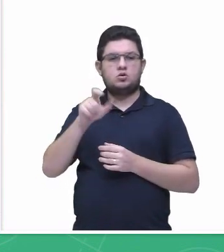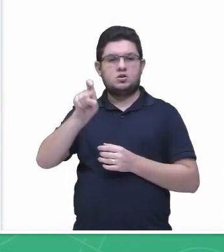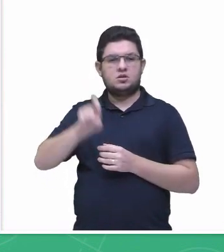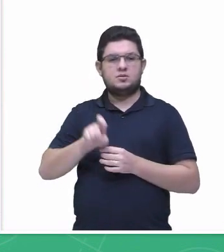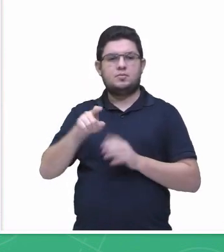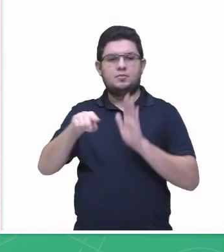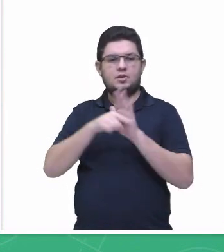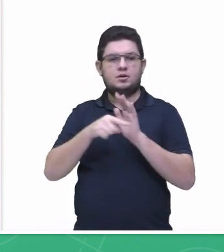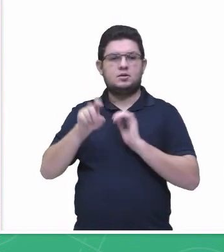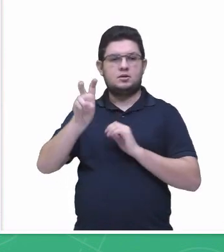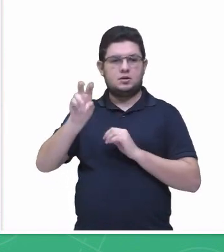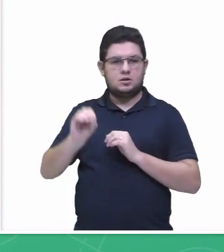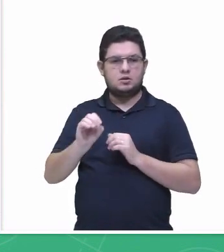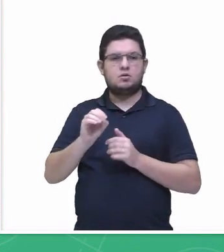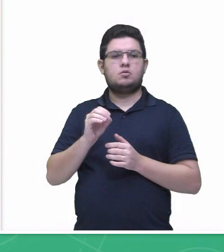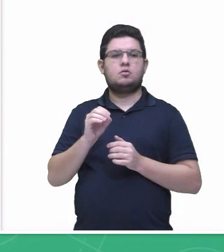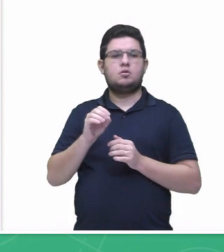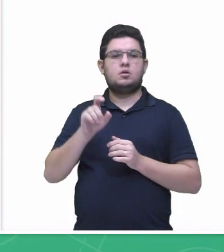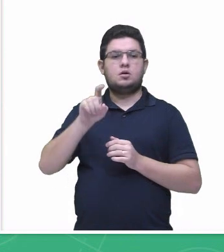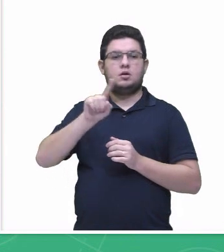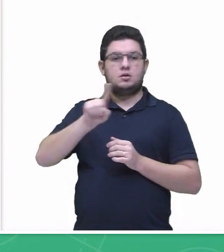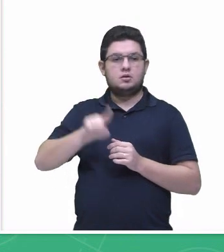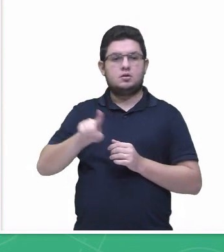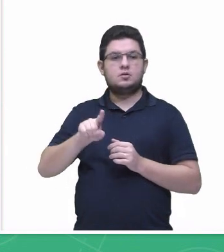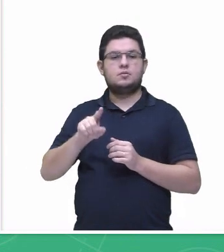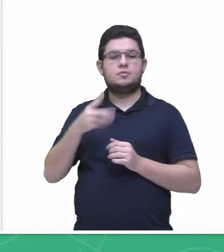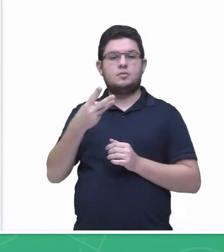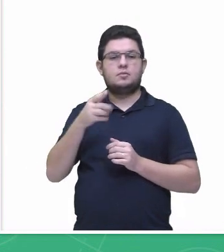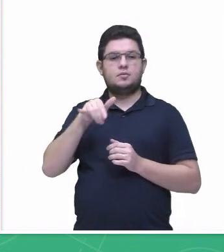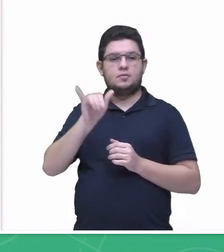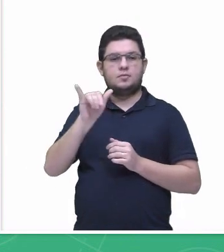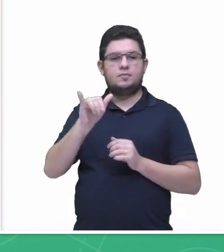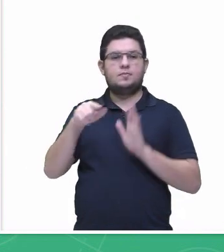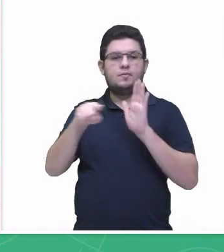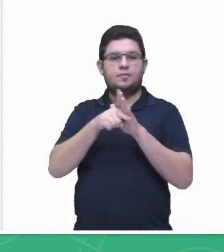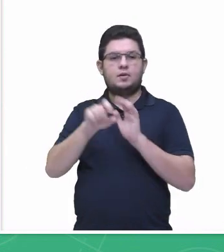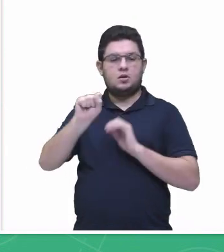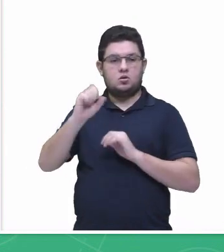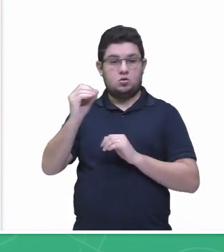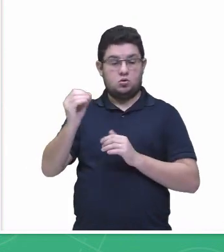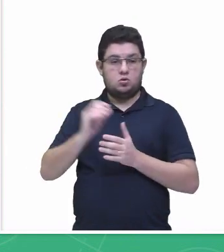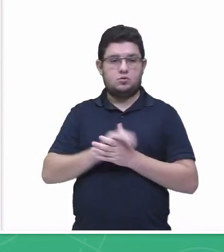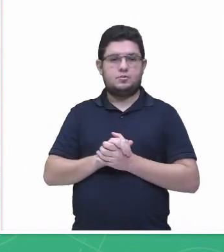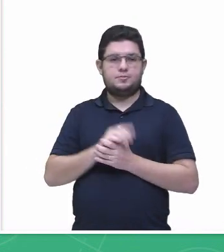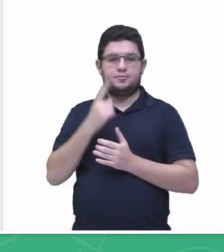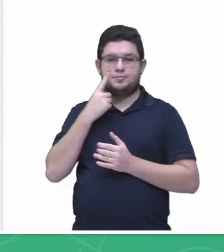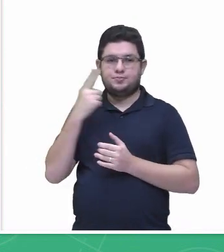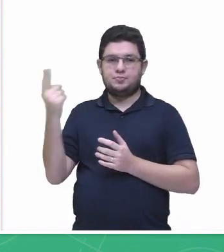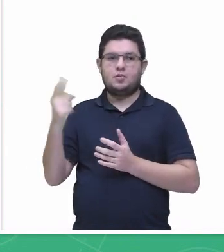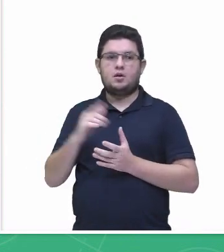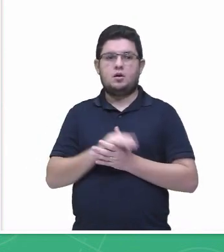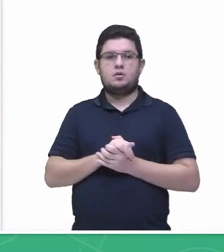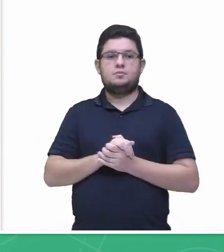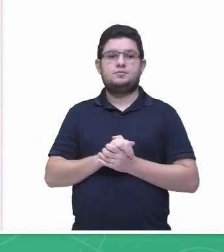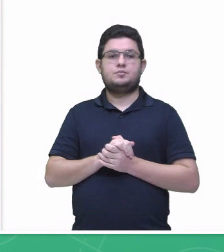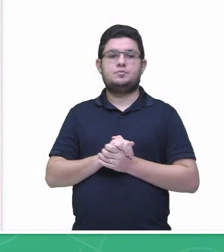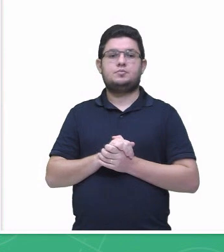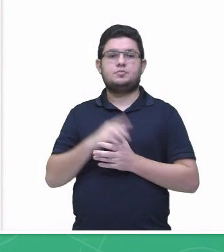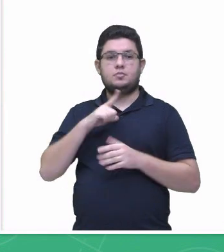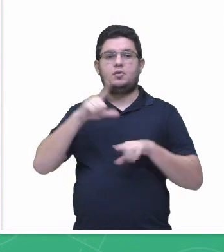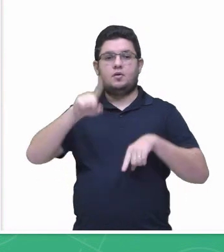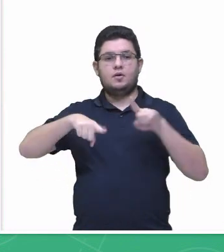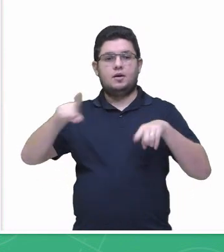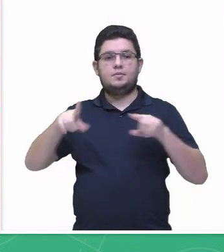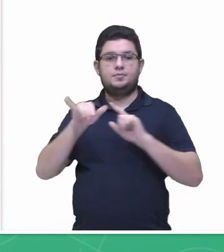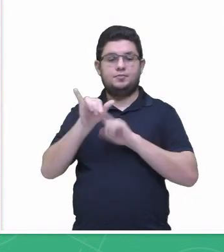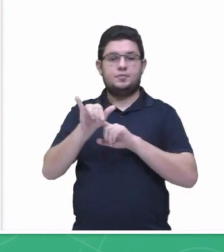3y menos 80. Ok. Aqui nesse caso agora, eu vou envolver a variável y